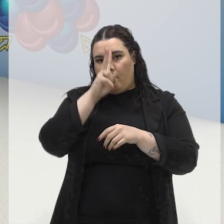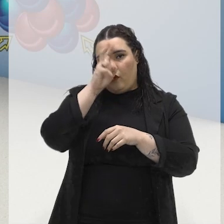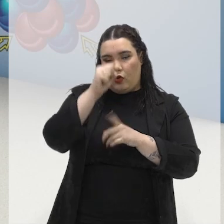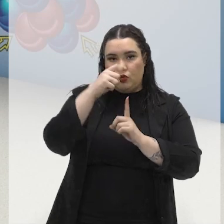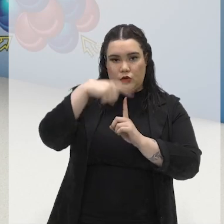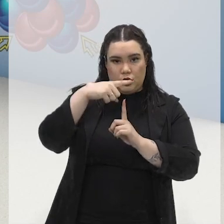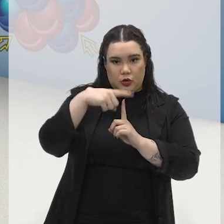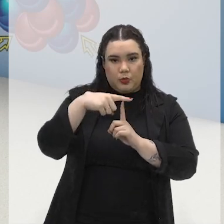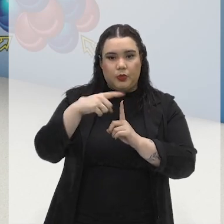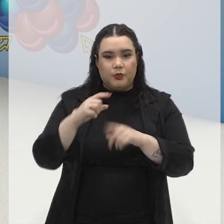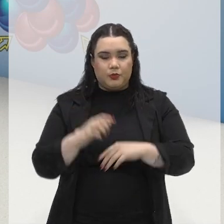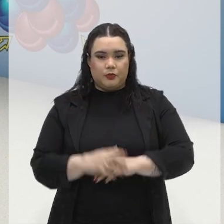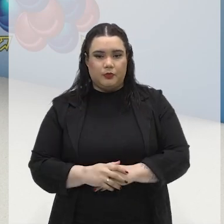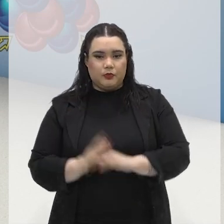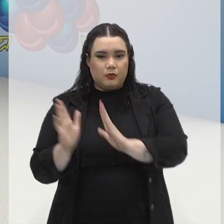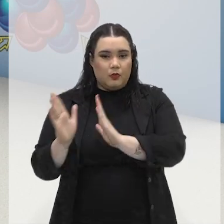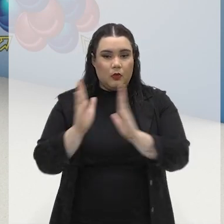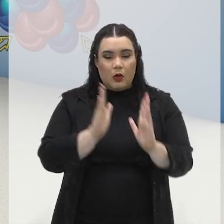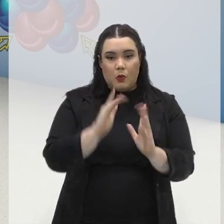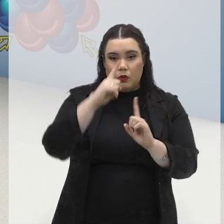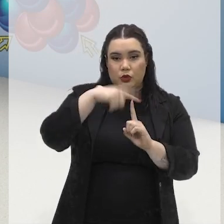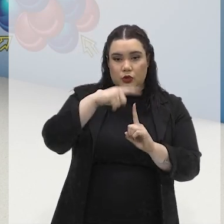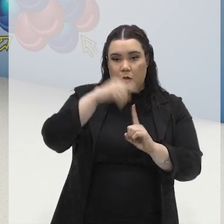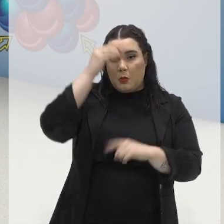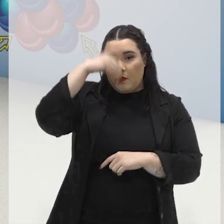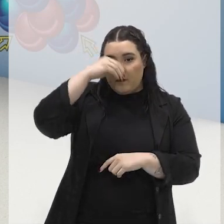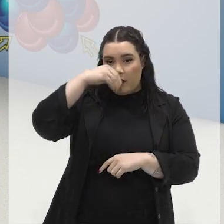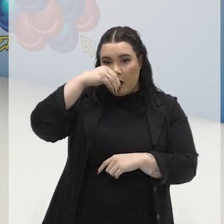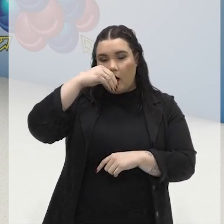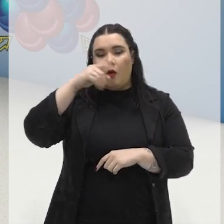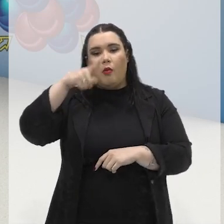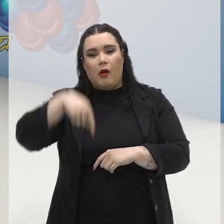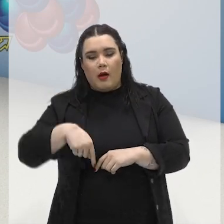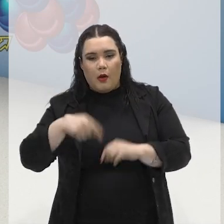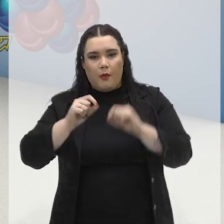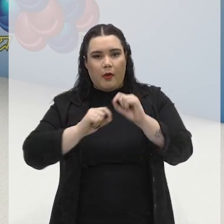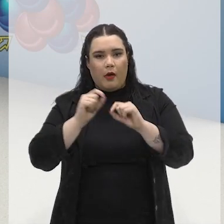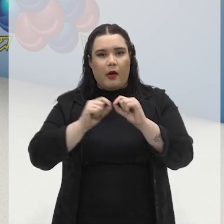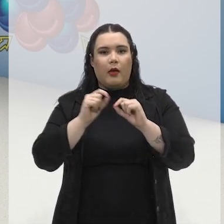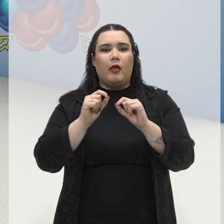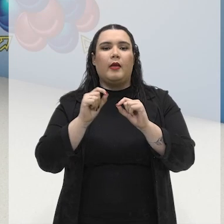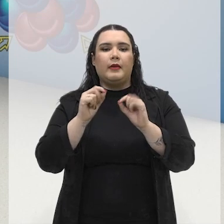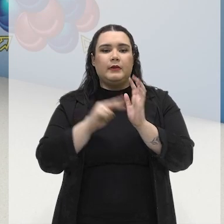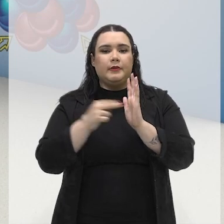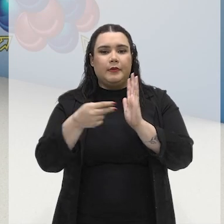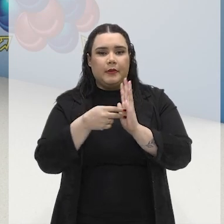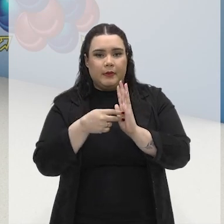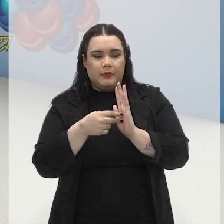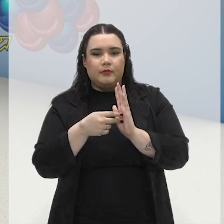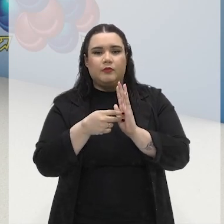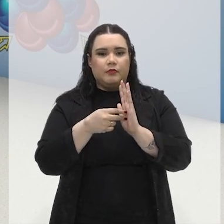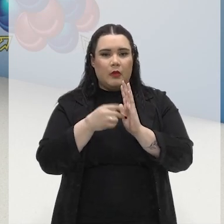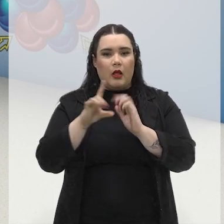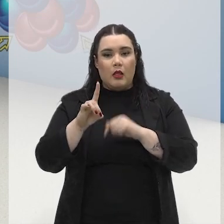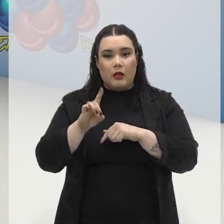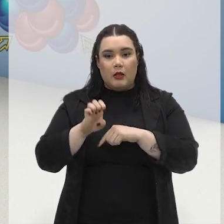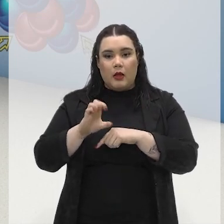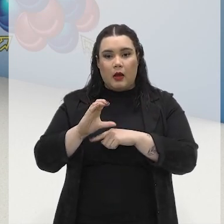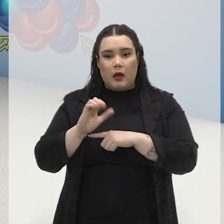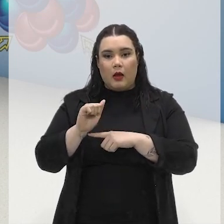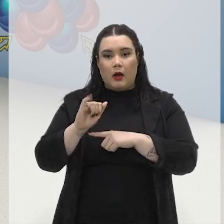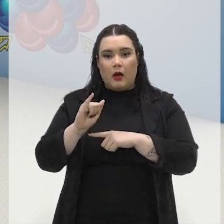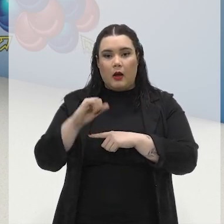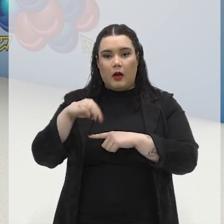forte. Já a força nuclear fraca, ela é responsável pelo decaimento das partículas, tá, pessoal? O decaimento é quando um